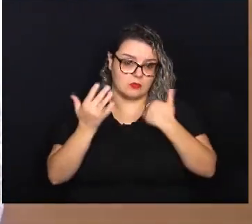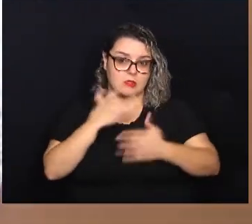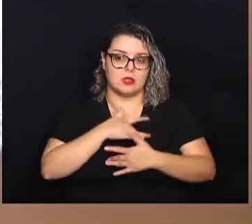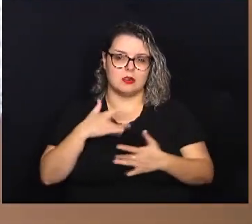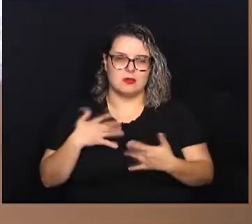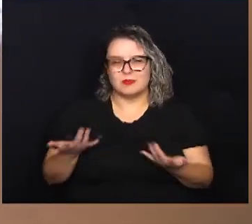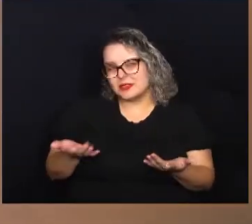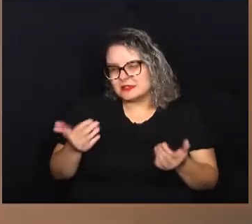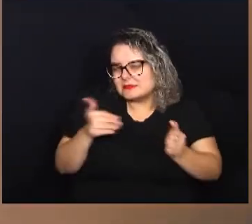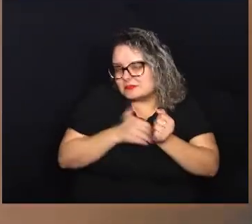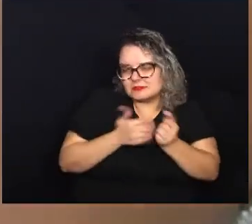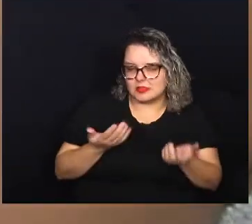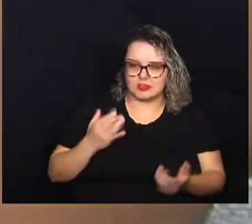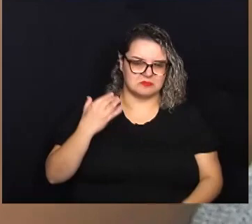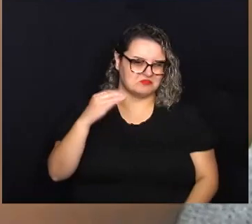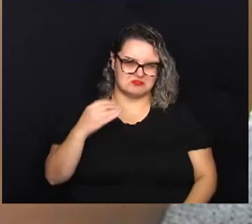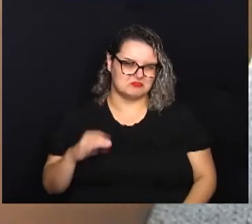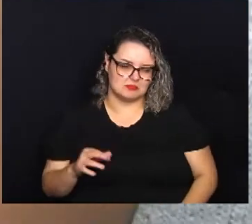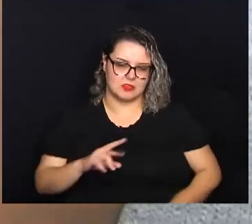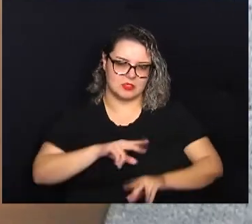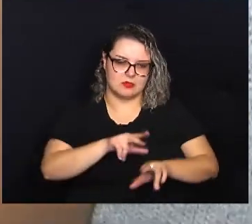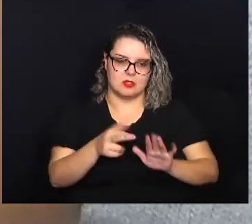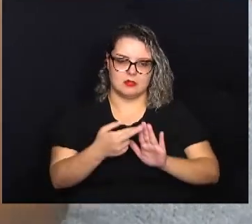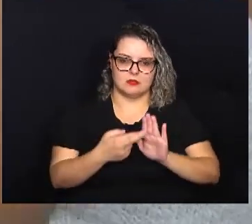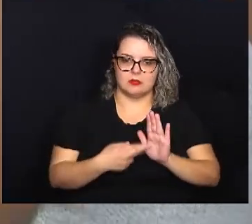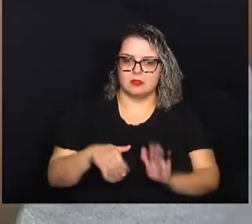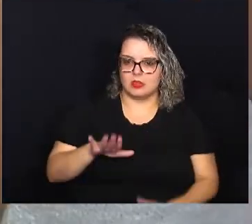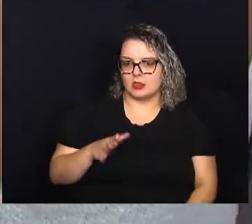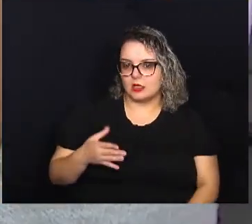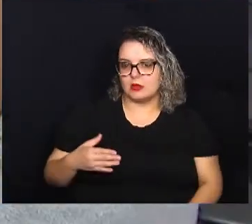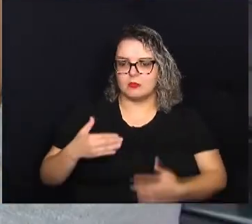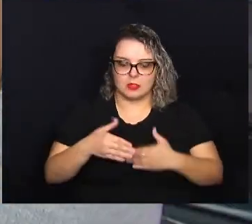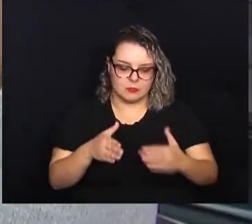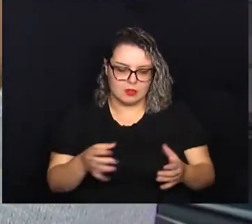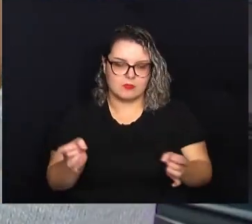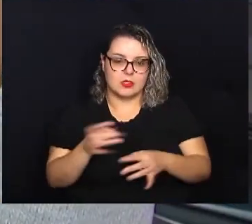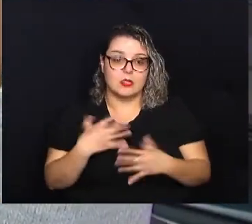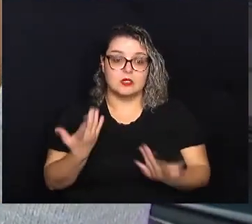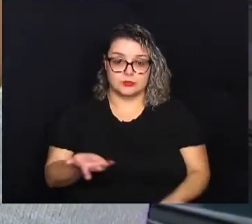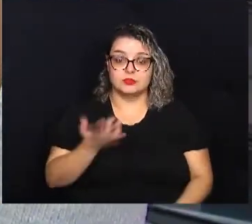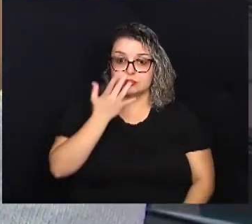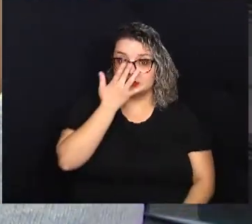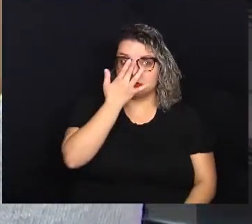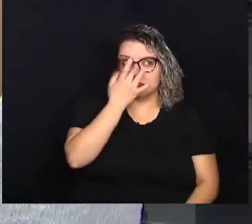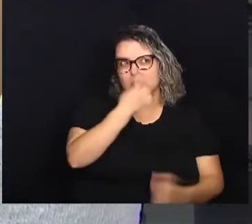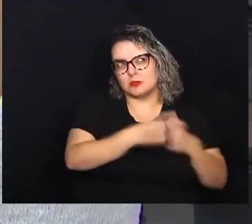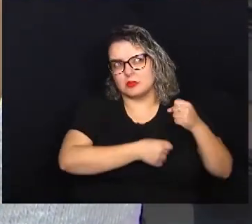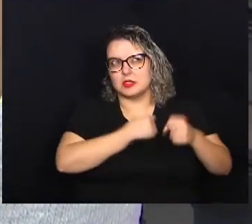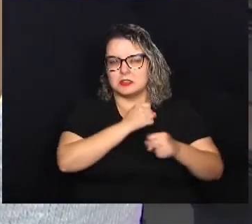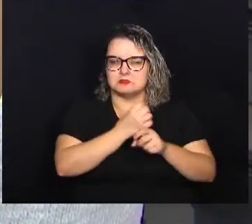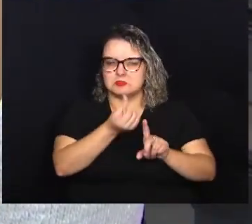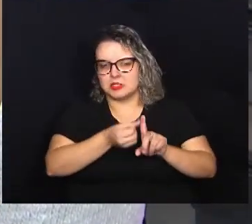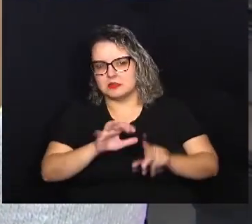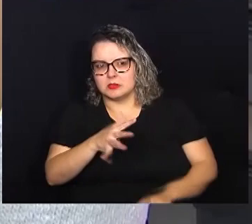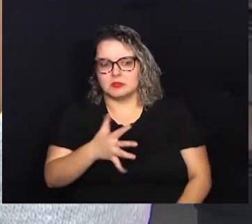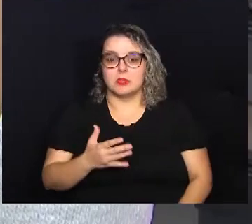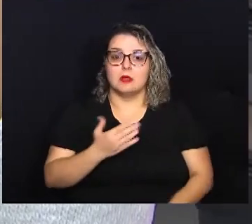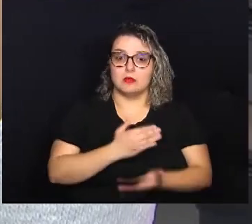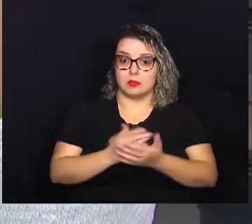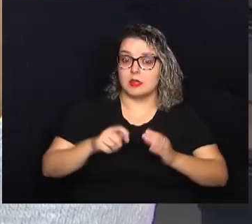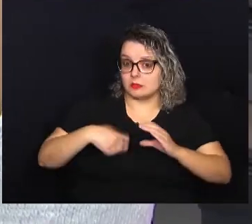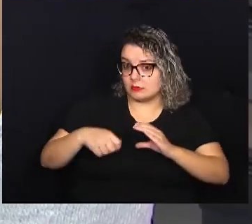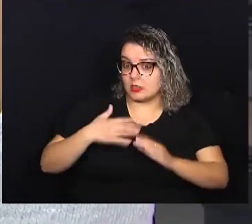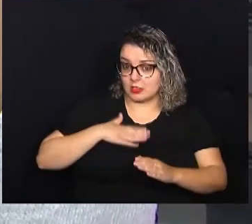discretinho eu não postava muita receita era mais do meu pratinho pronta e aí é um ano e meio mais ou menos eu resolvi começar a gravar